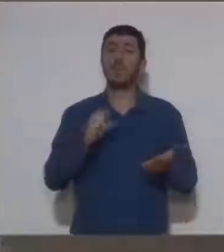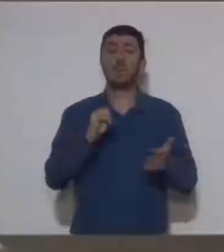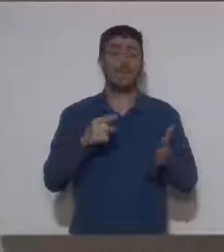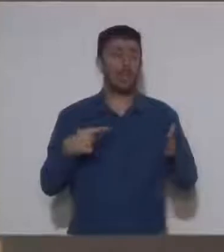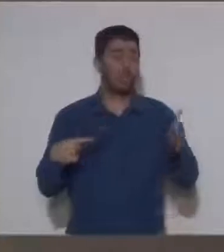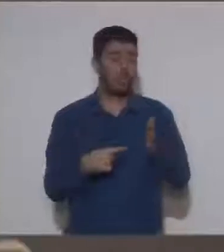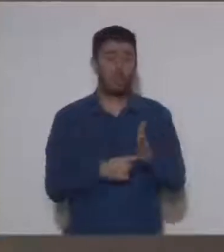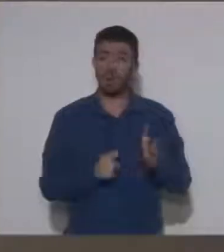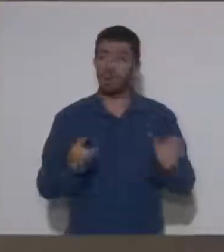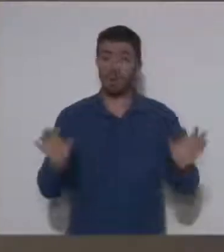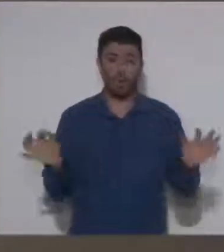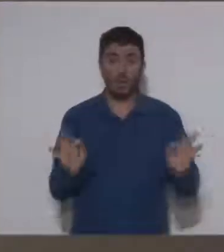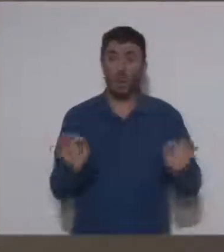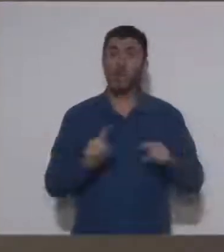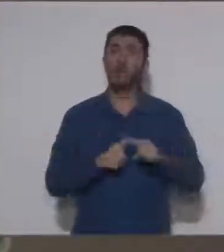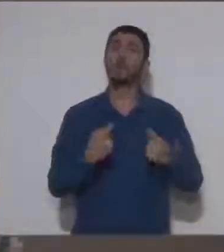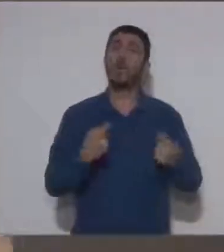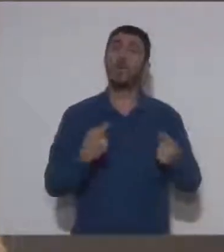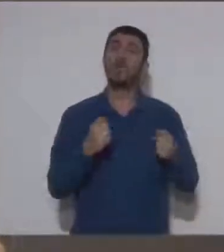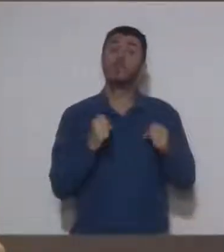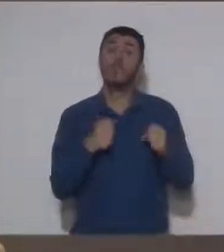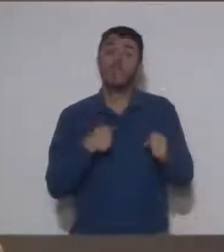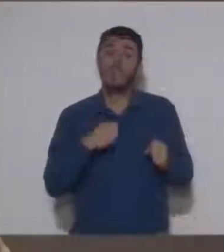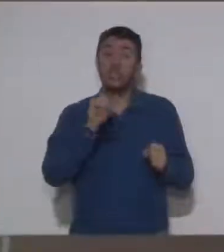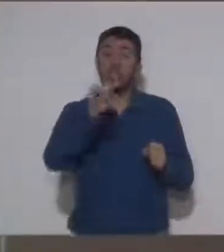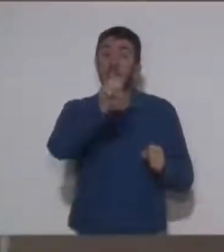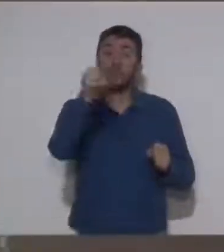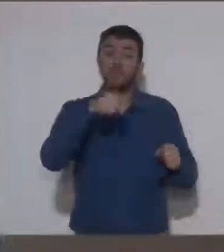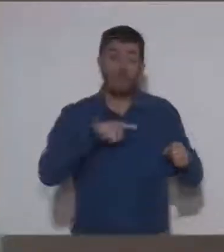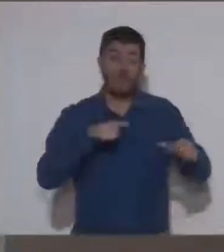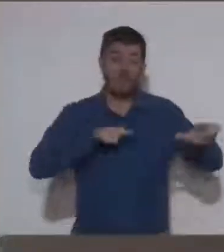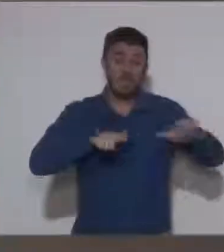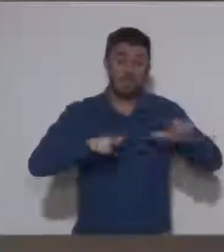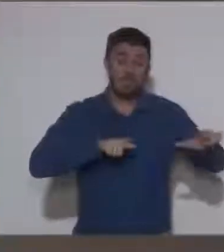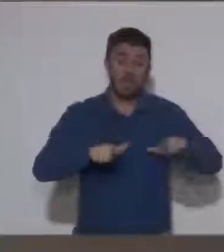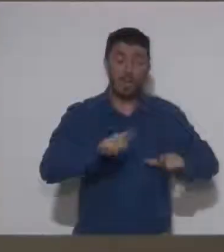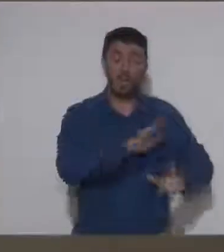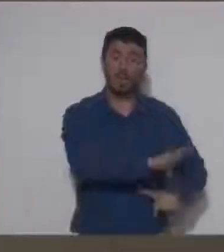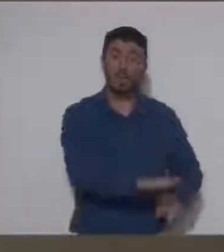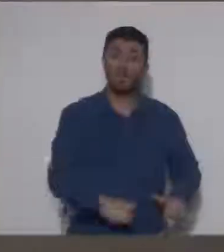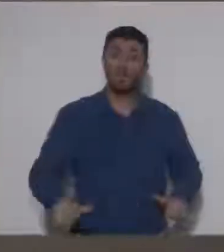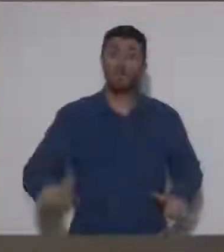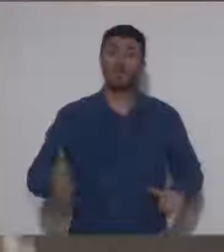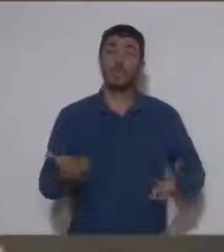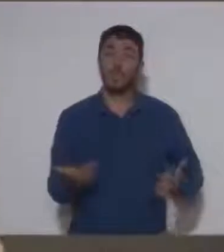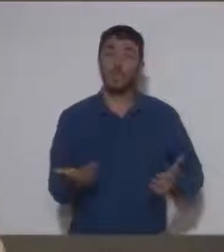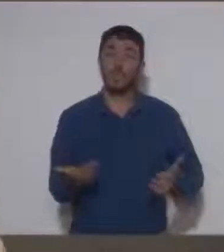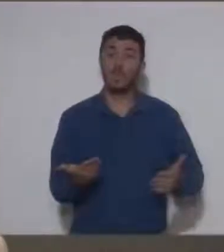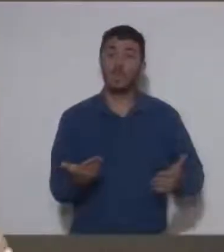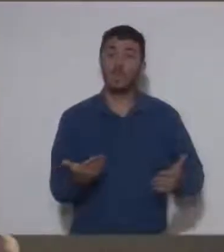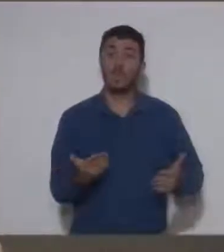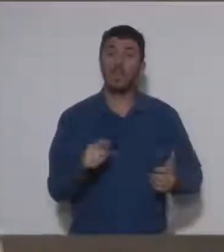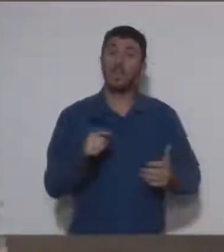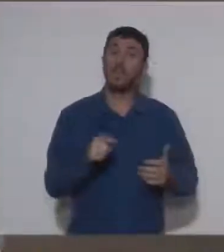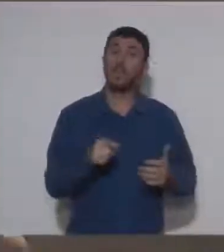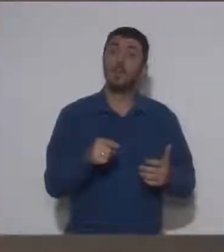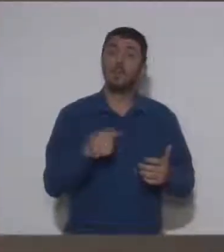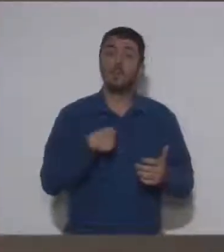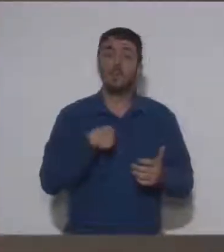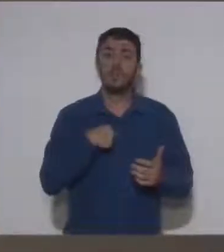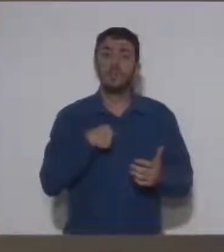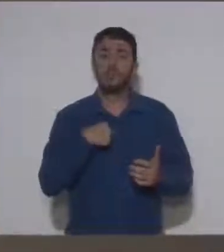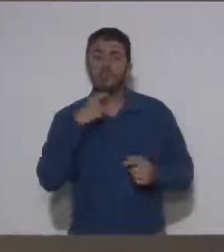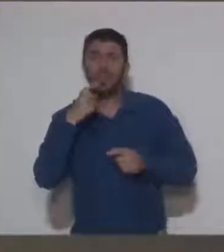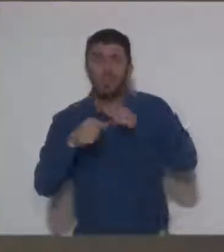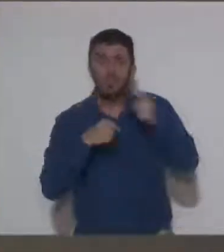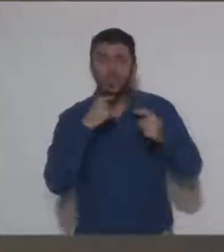significa que nós não temos trabalho infantil. E aí, se alguém tem dúvida, é só participar ou passar em alguns cruzamentos que a gente vê como